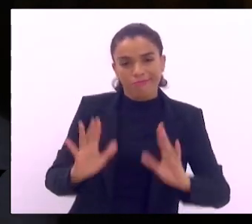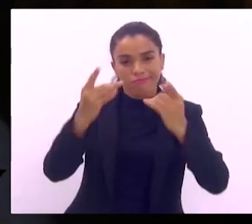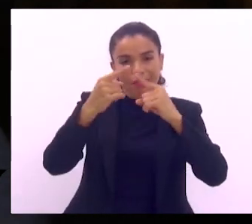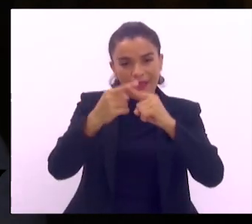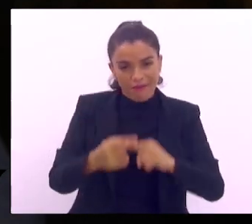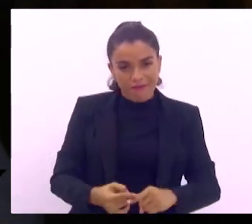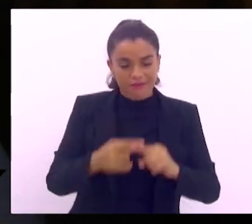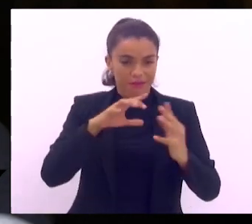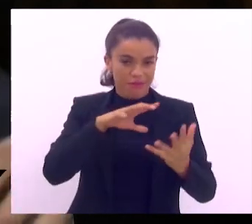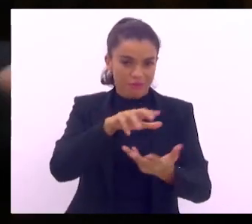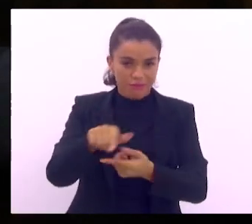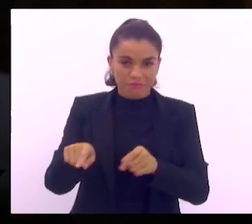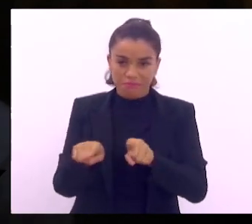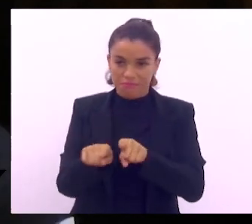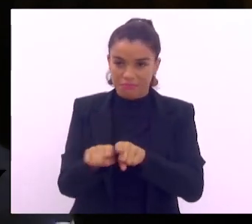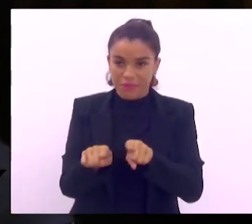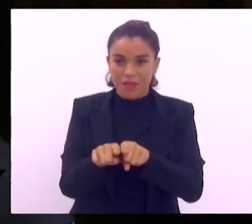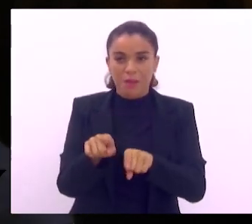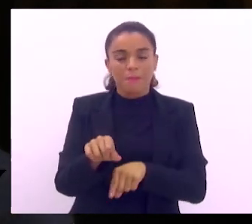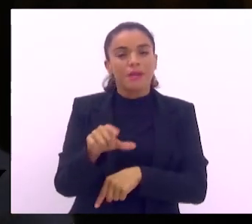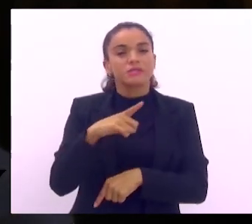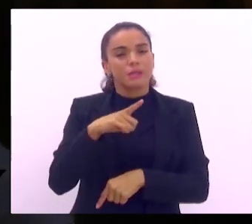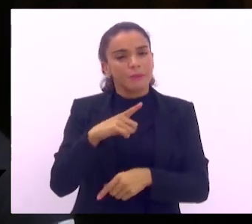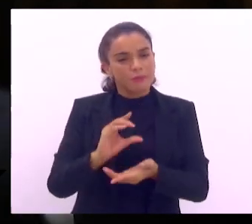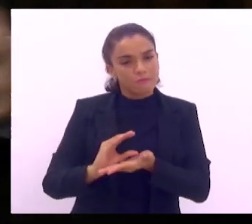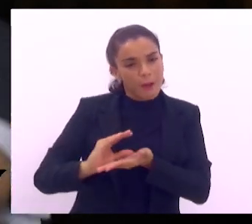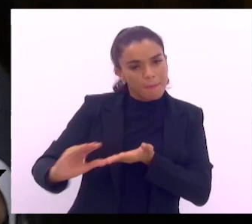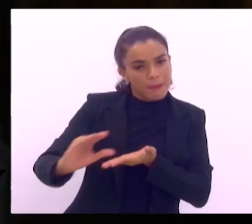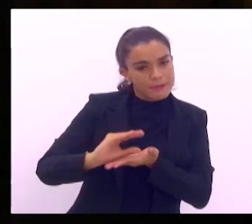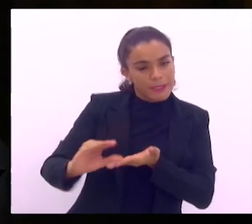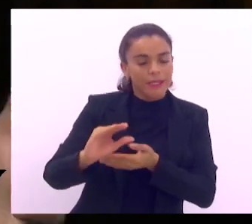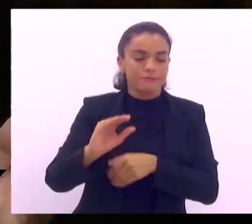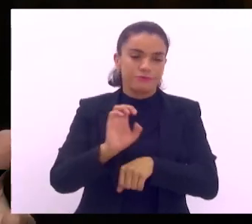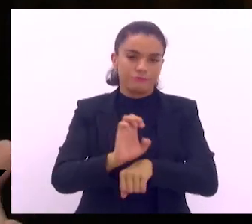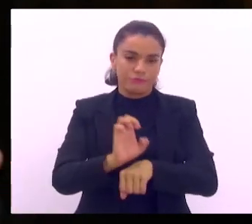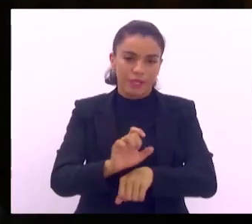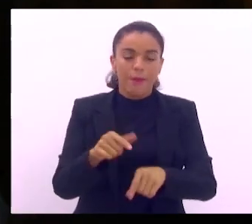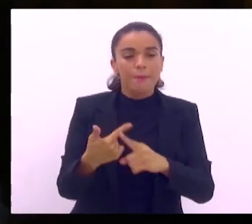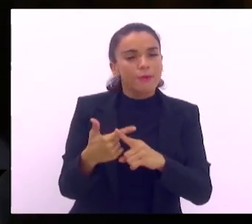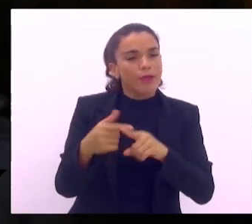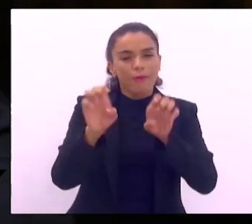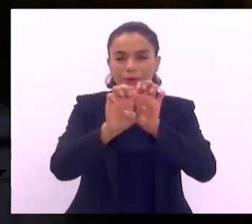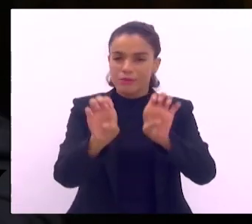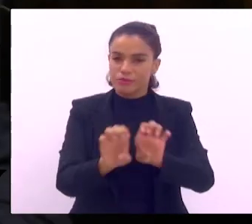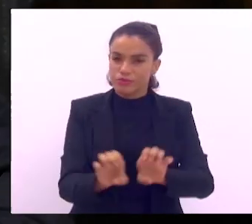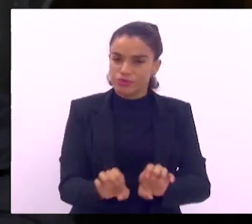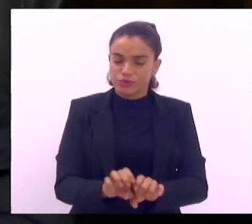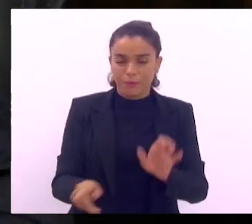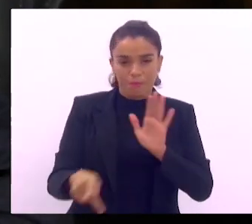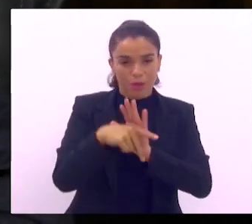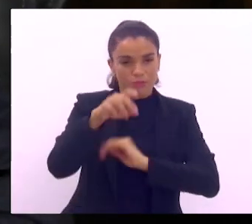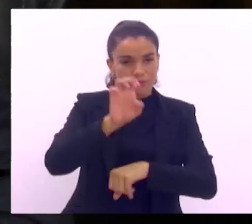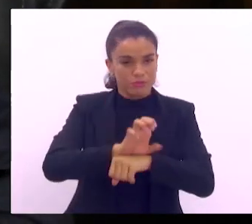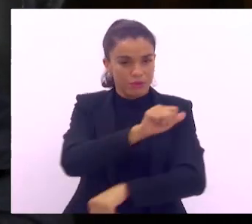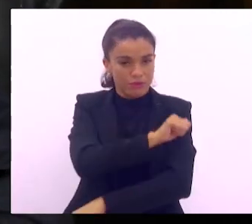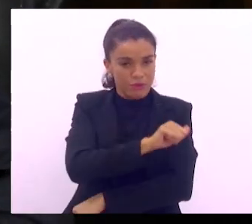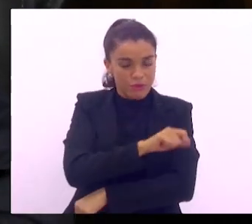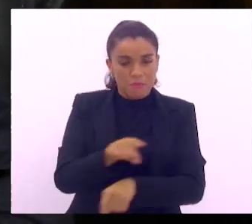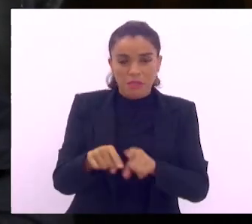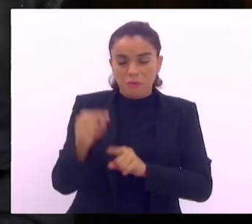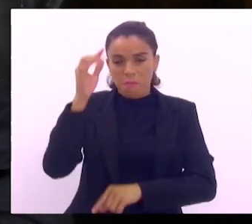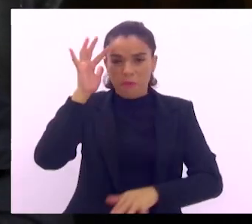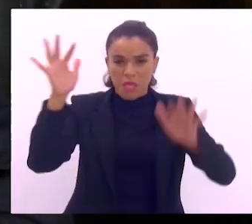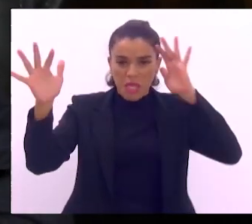não onerando tanto o Estado, mas com uma parcela de contribuição do Estado, porque é uma estrutura do Estado do Rio de Janeiro, mas penso de